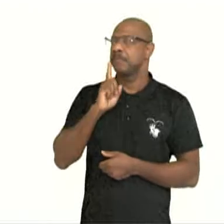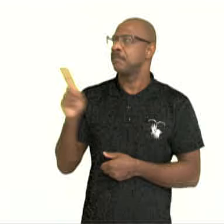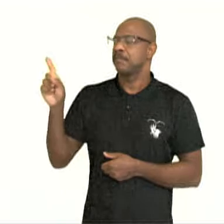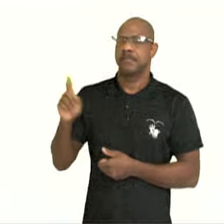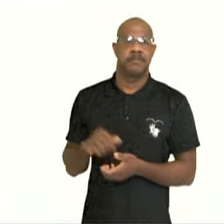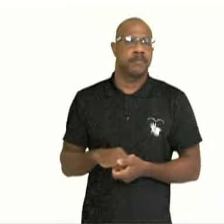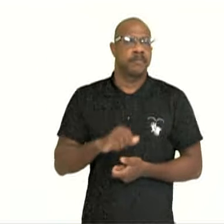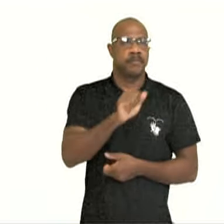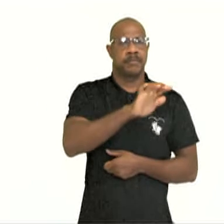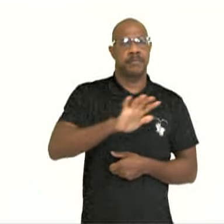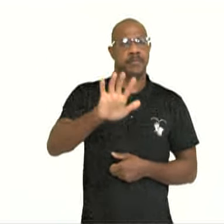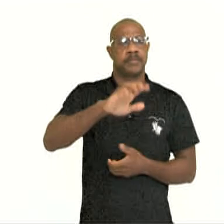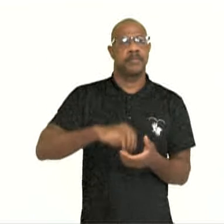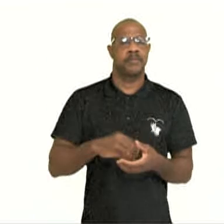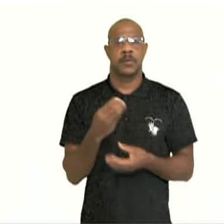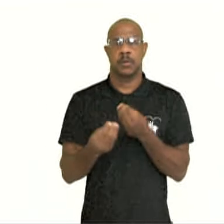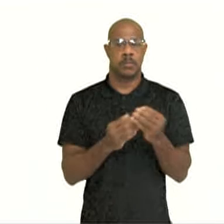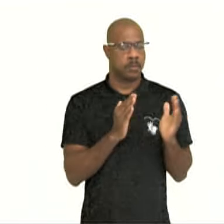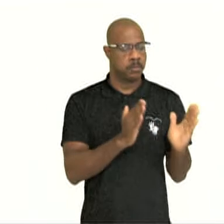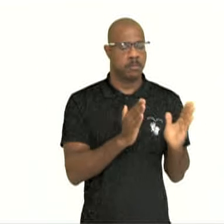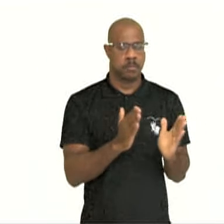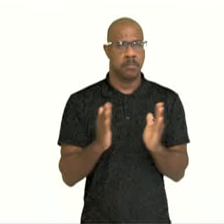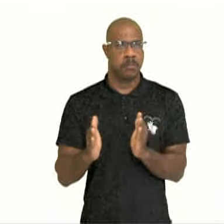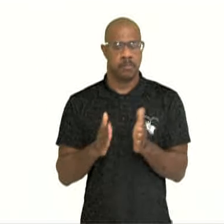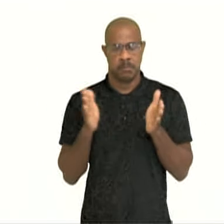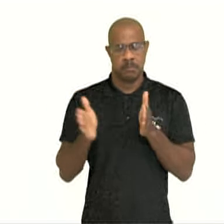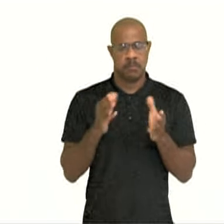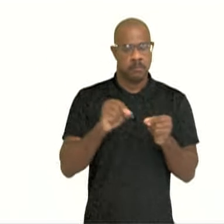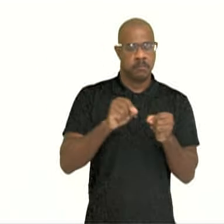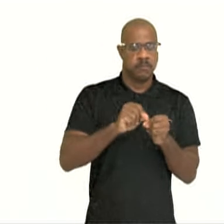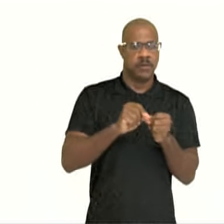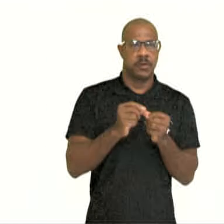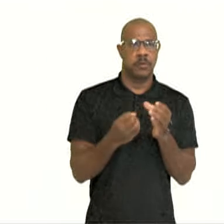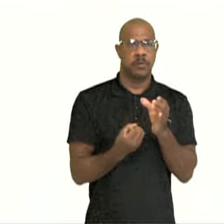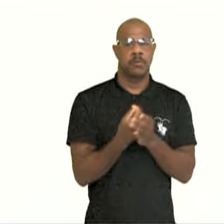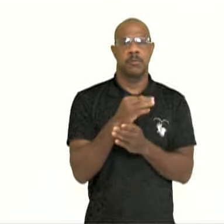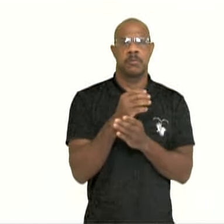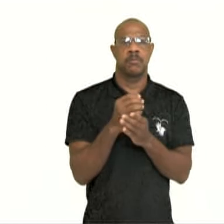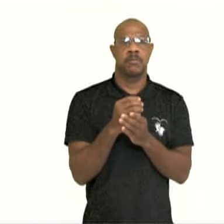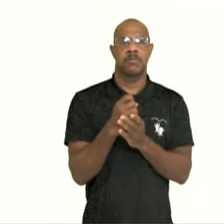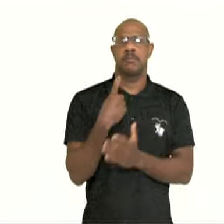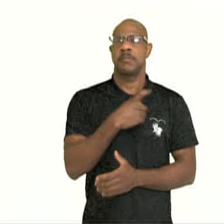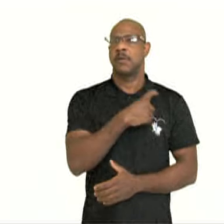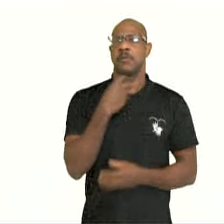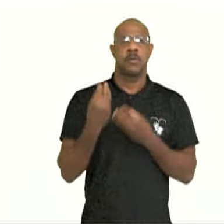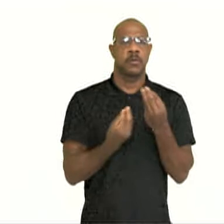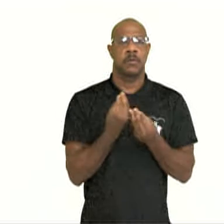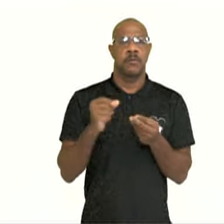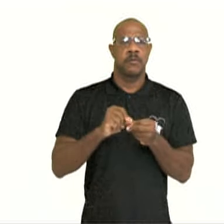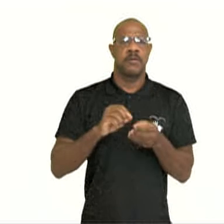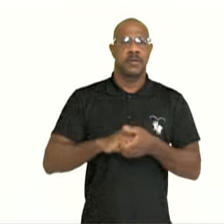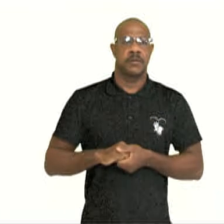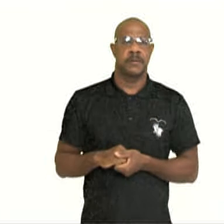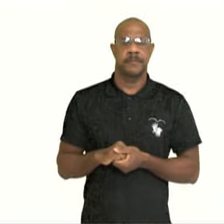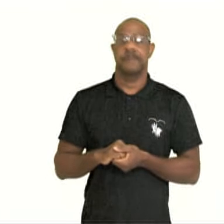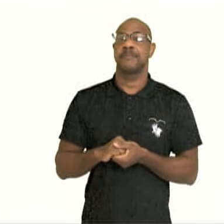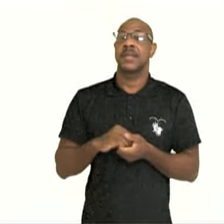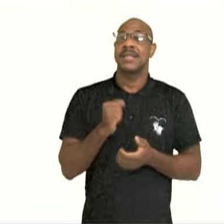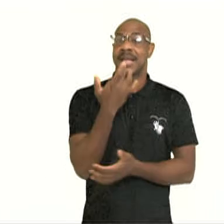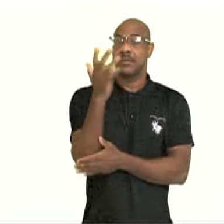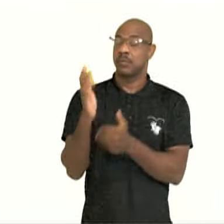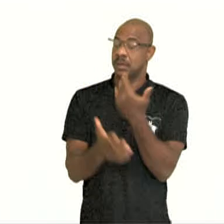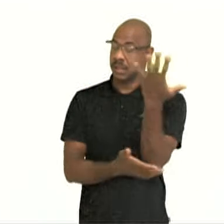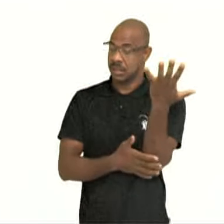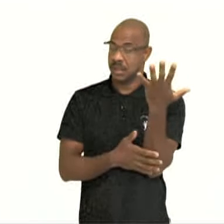imagem como é feito o processo de produção dos perfumes, porém, na natureza, esse aroma também é muito